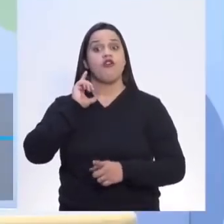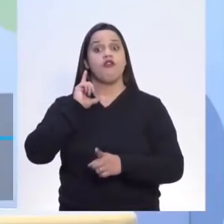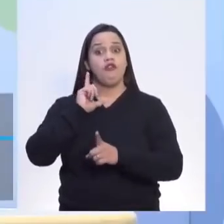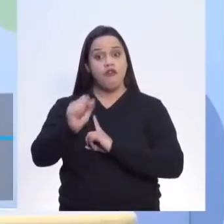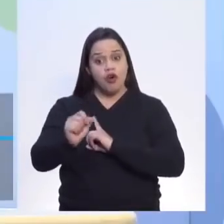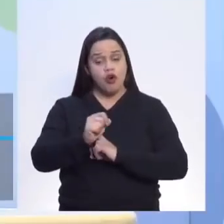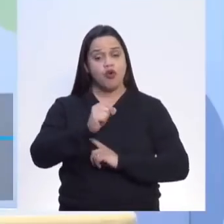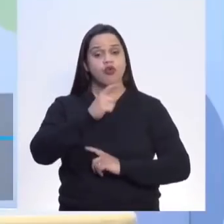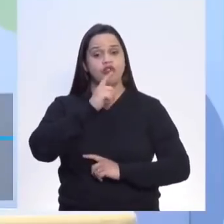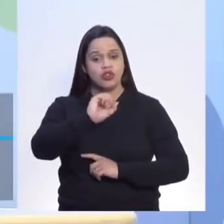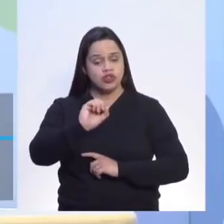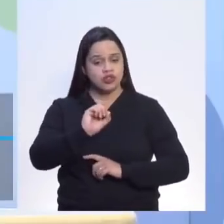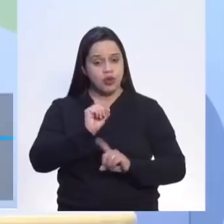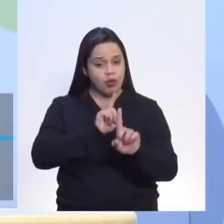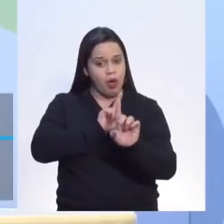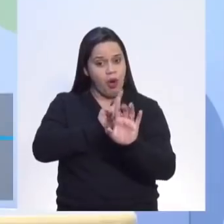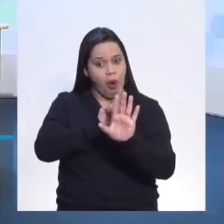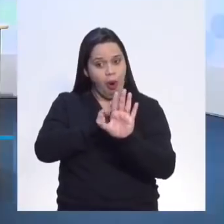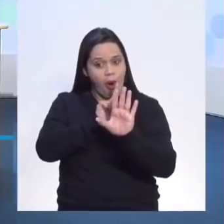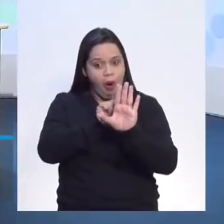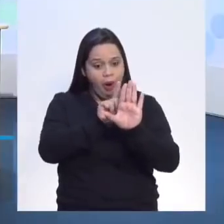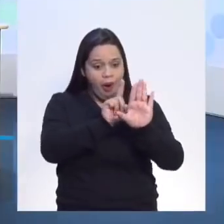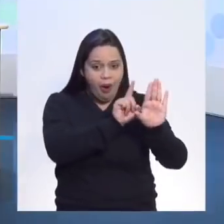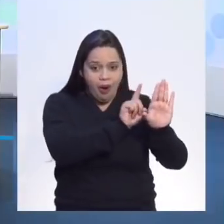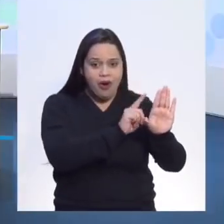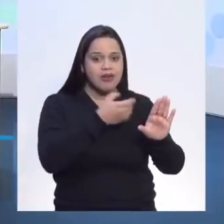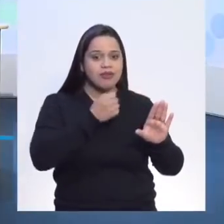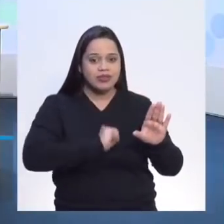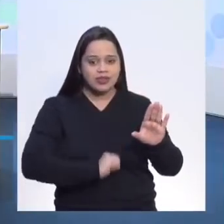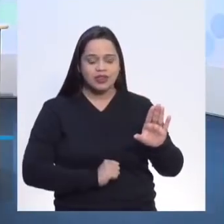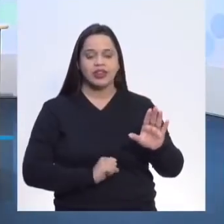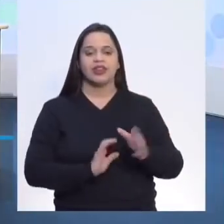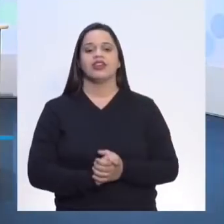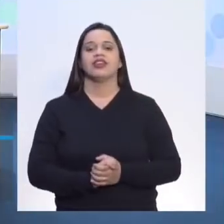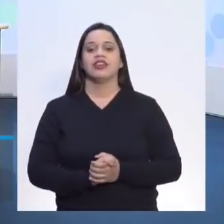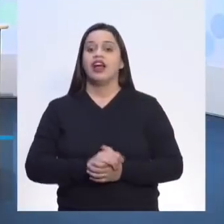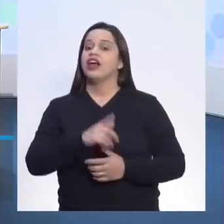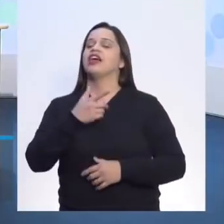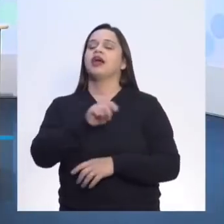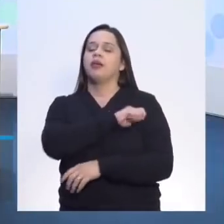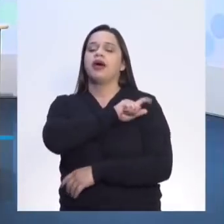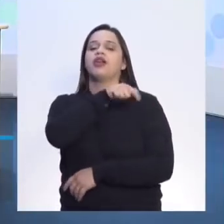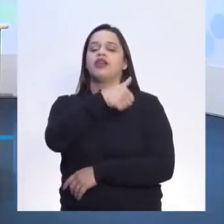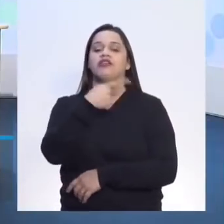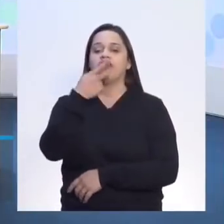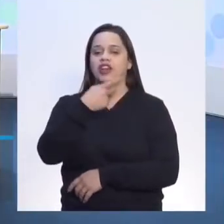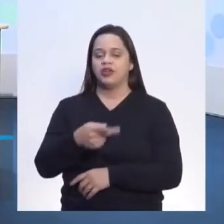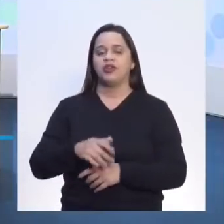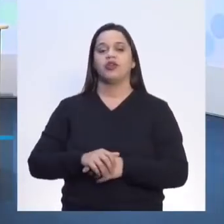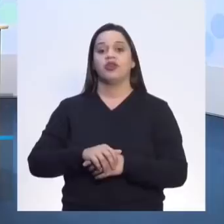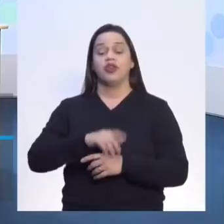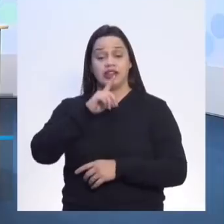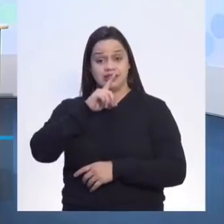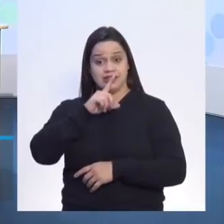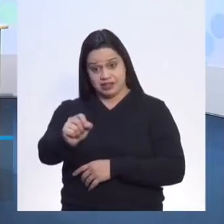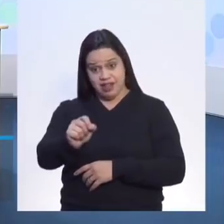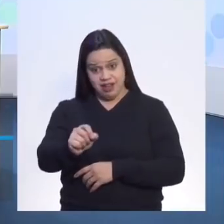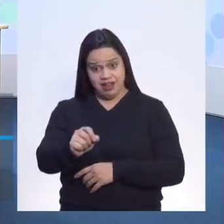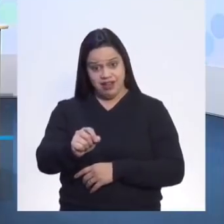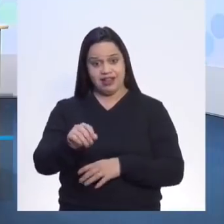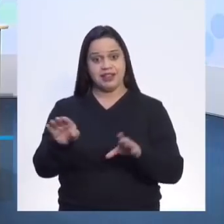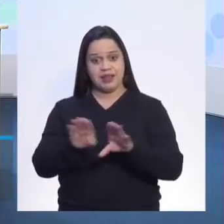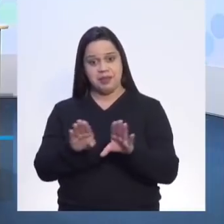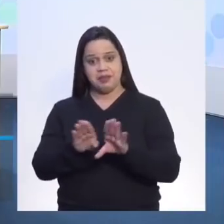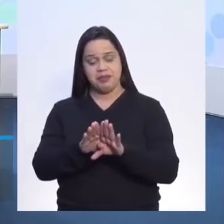sacerdote. A Paloma Vamos colocou, ver. sim, fuja Visconde, sai atrás do sacerdote quando... Aí temos o Pro Everton,